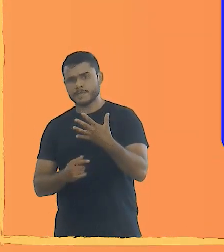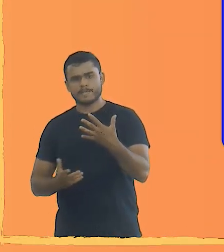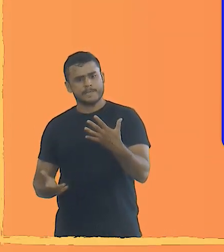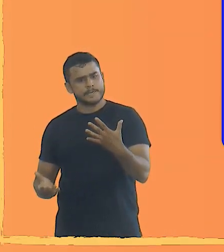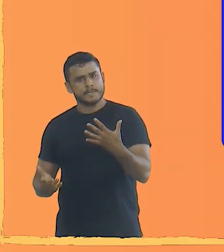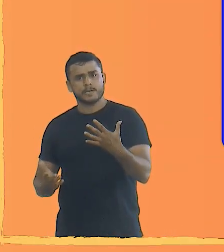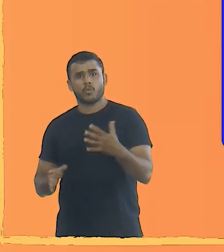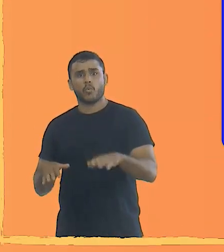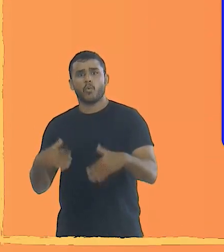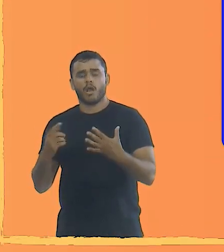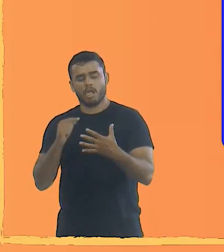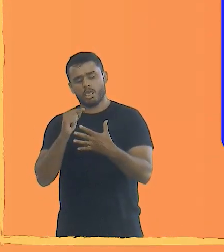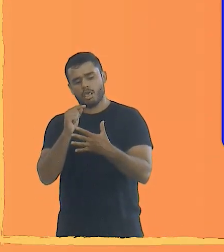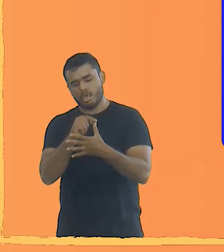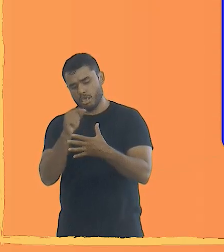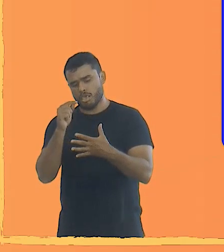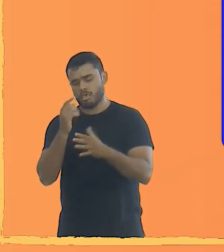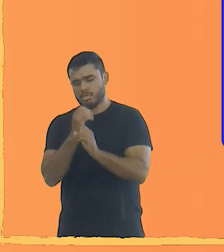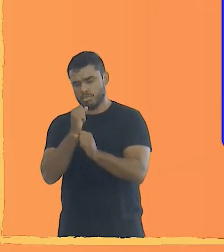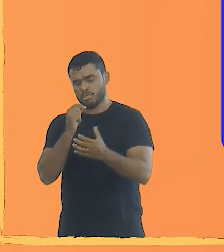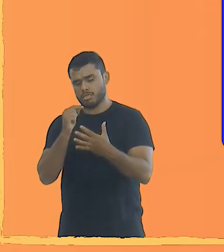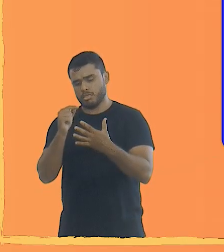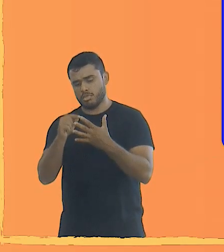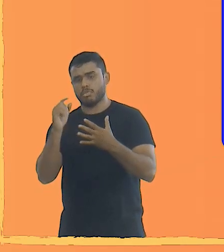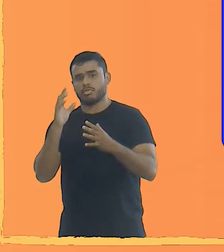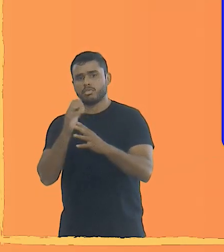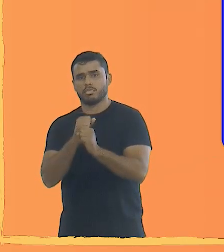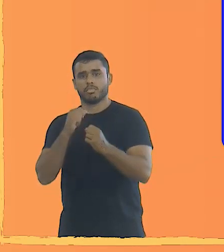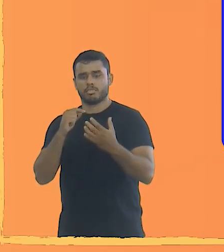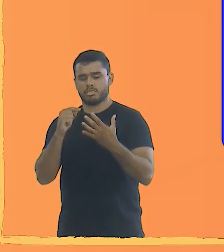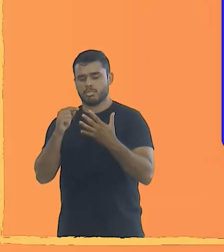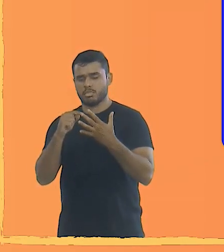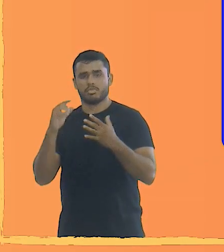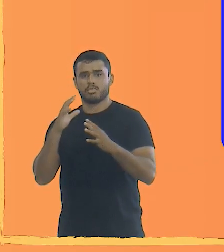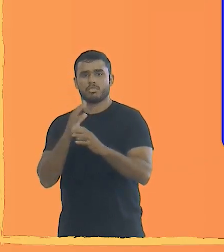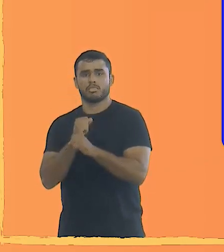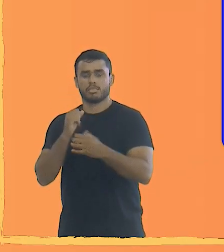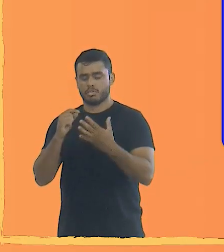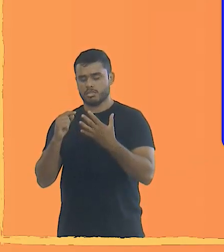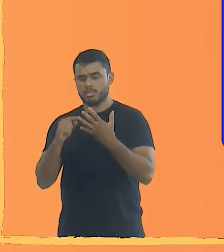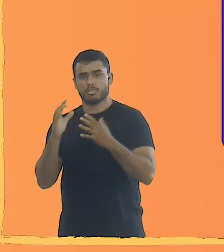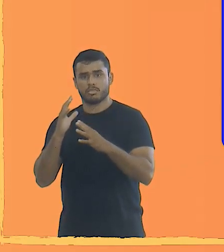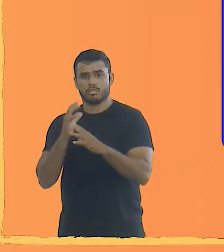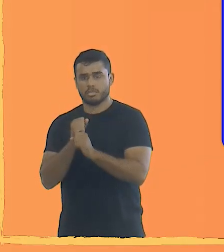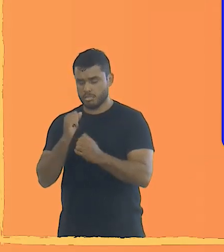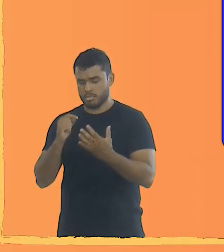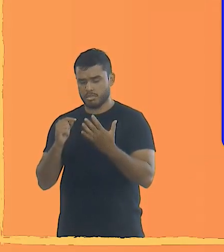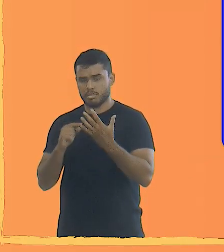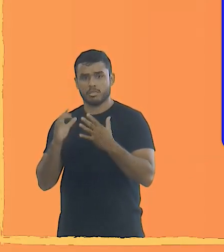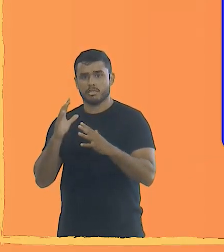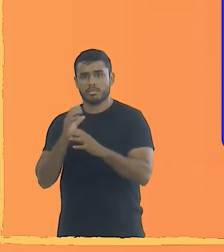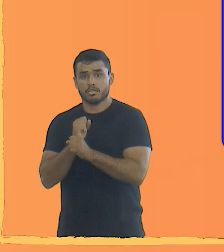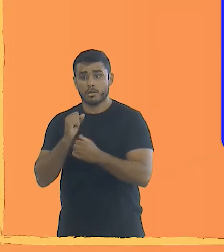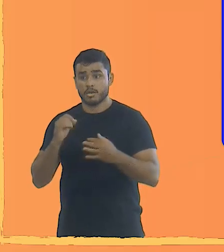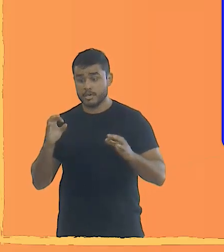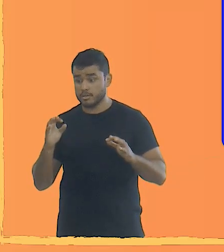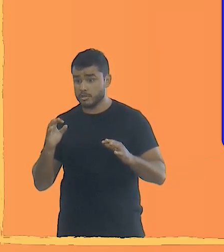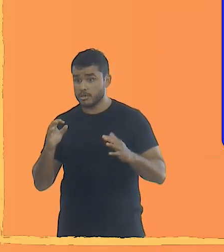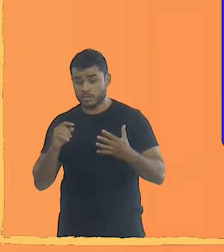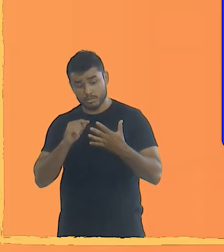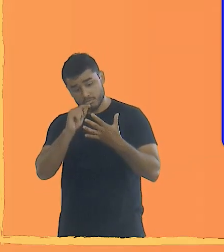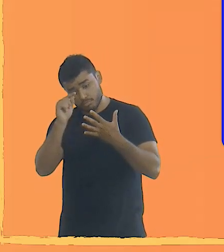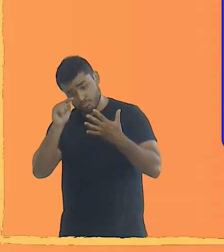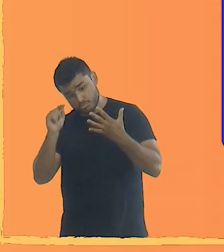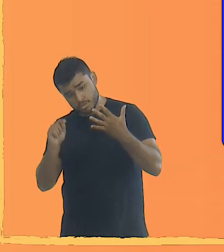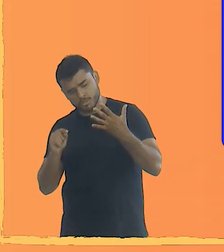possibilidades. E depois que eu calcular o total de possibilidades, eu vou ver qual delas vai se encaixar exatamente na pergunta da questão. Então,